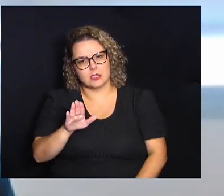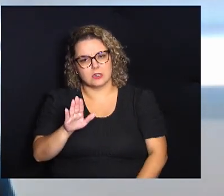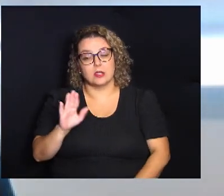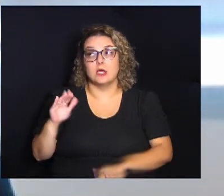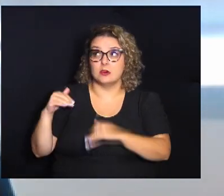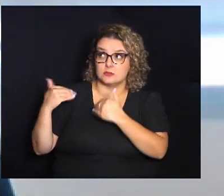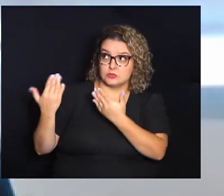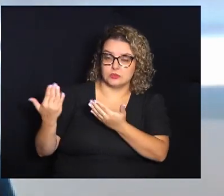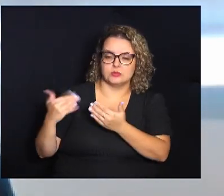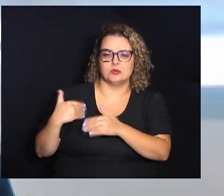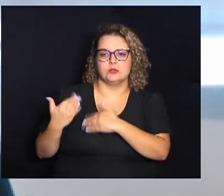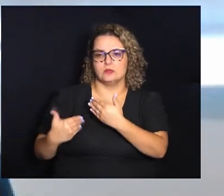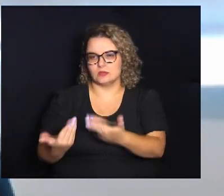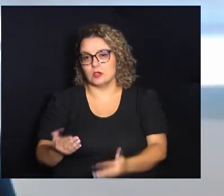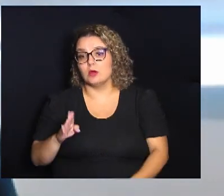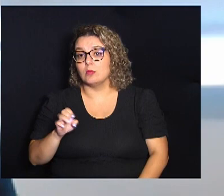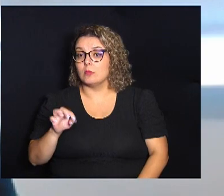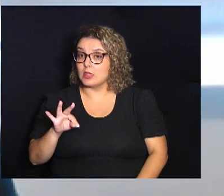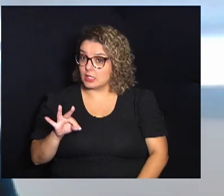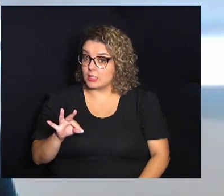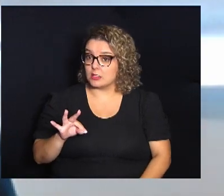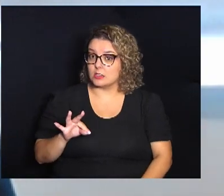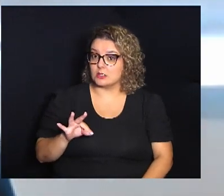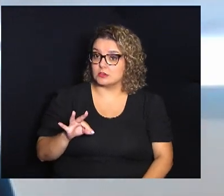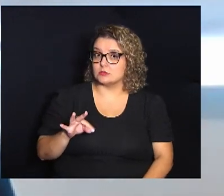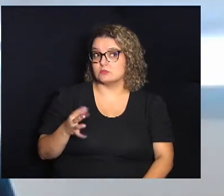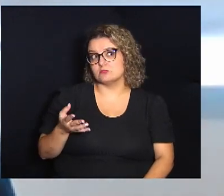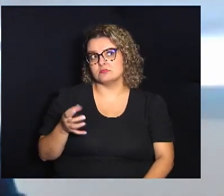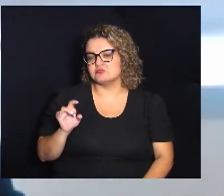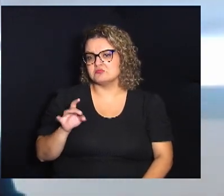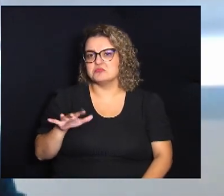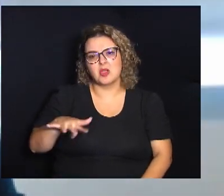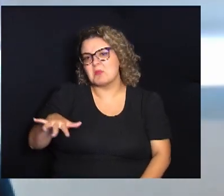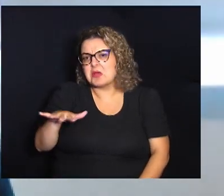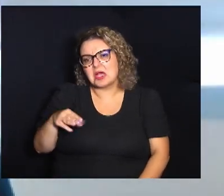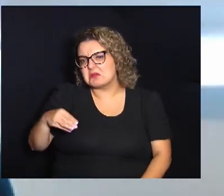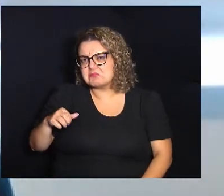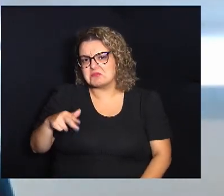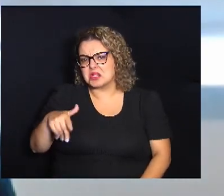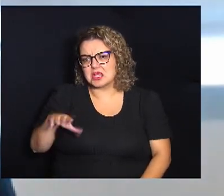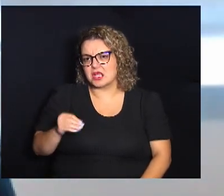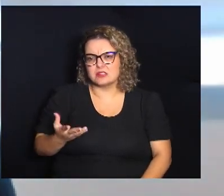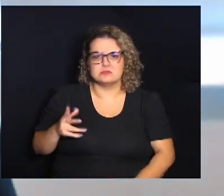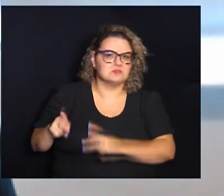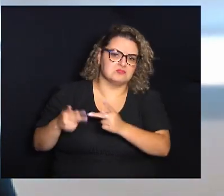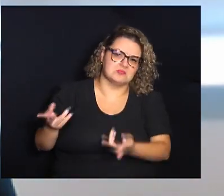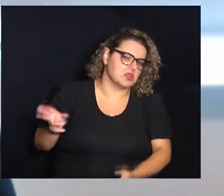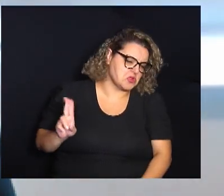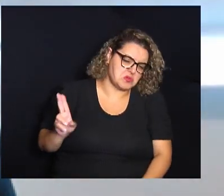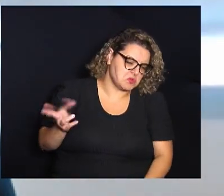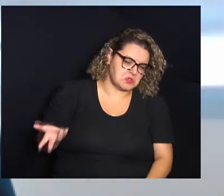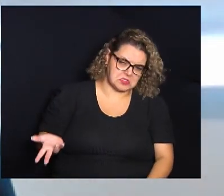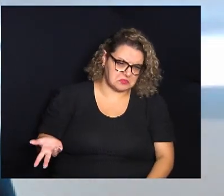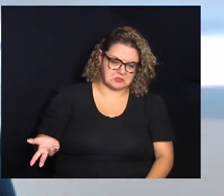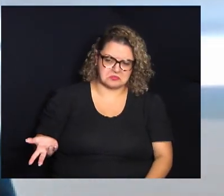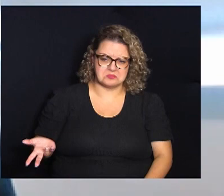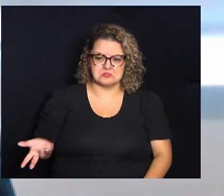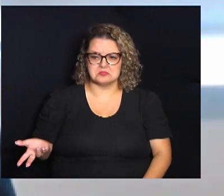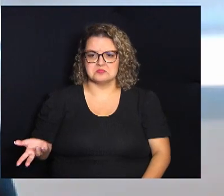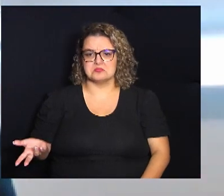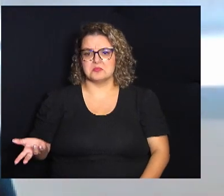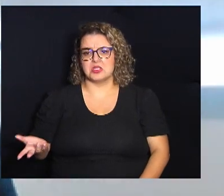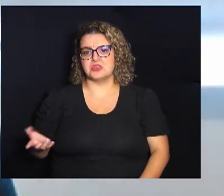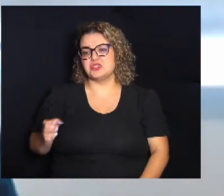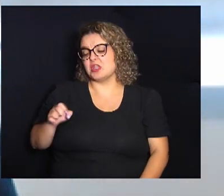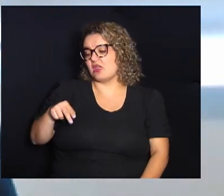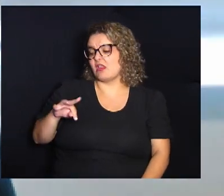a atividade de bet como apenas um segmento de mercado que a população utiliza, né? Um segmento de